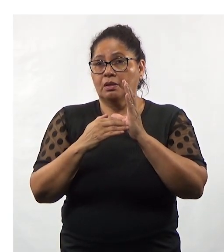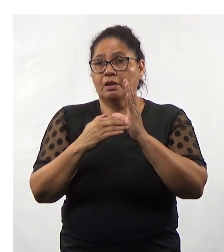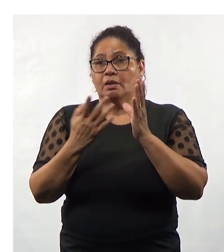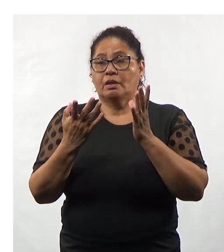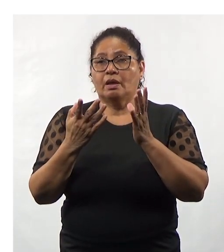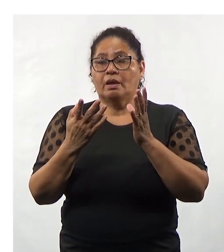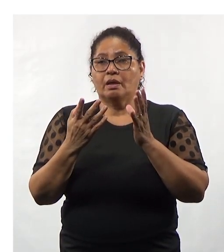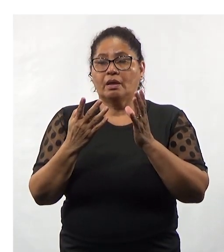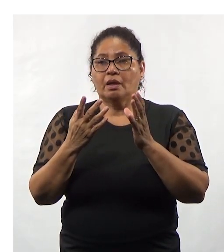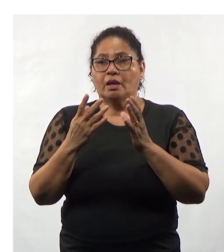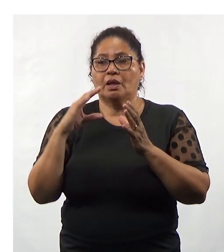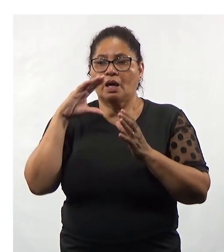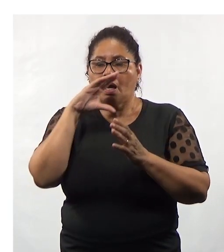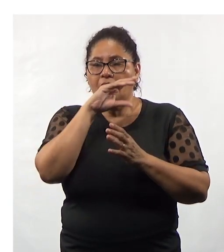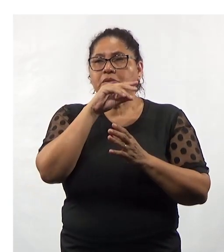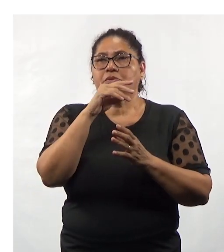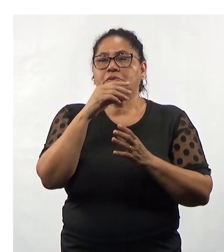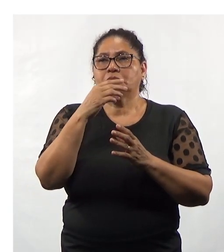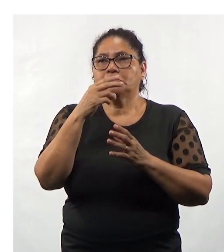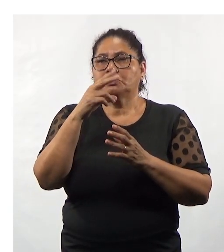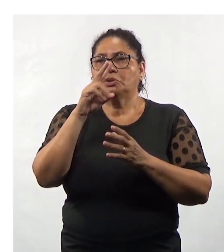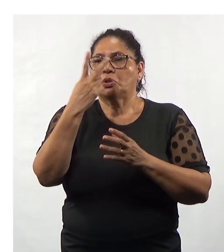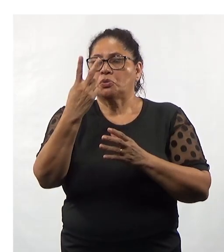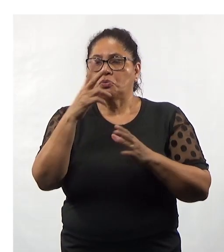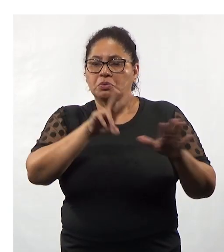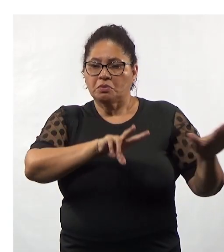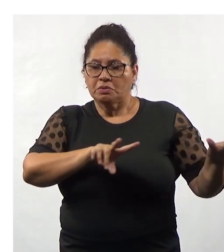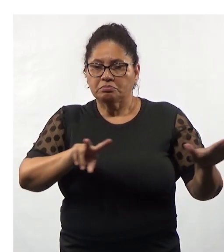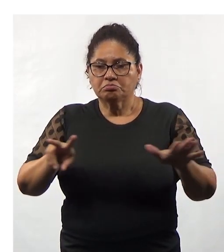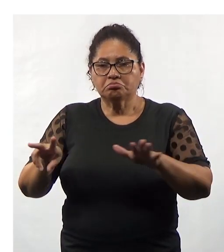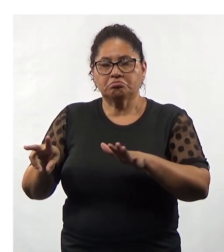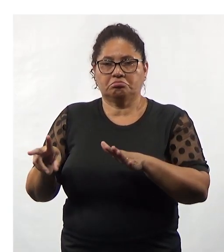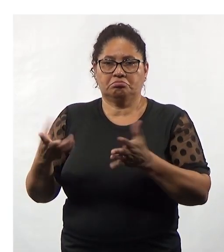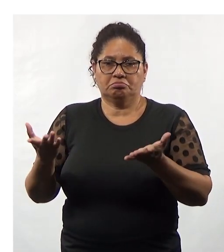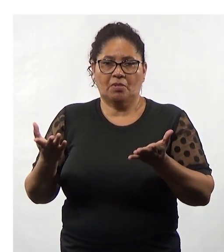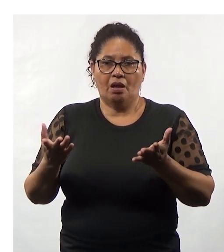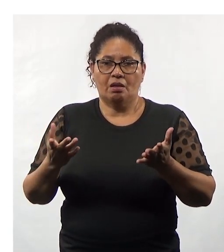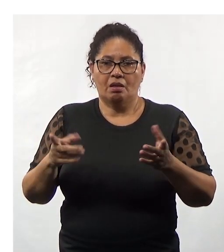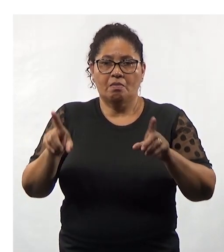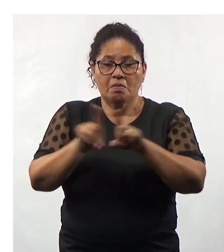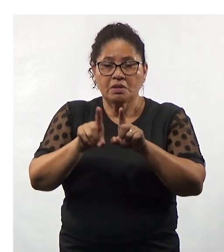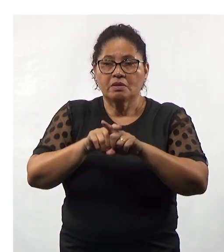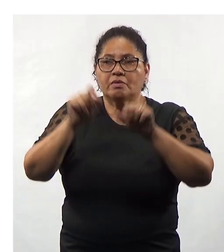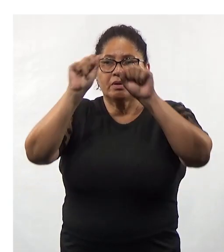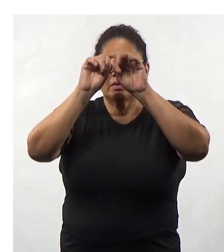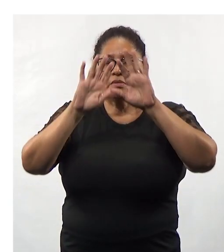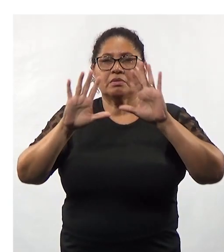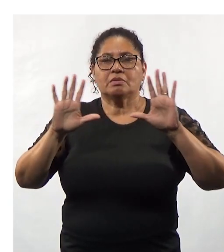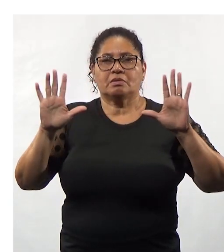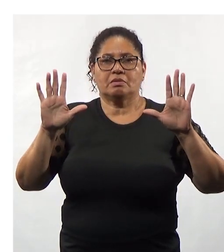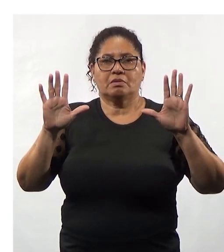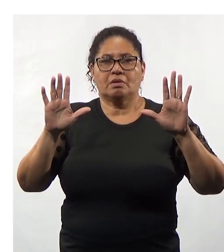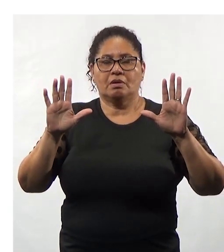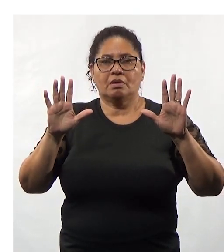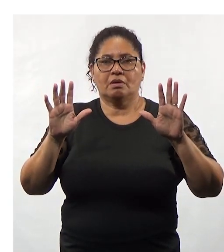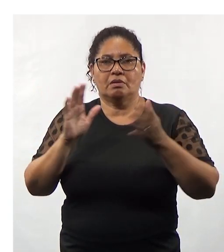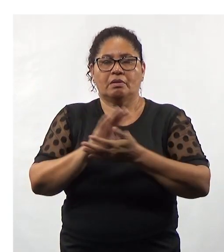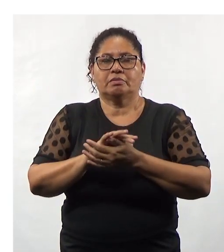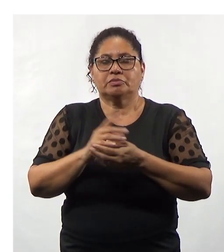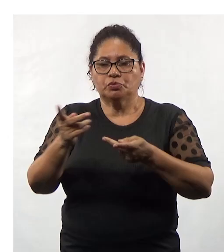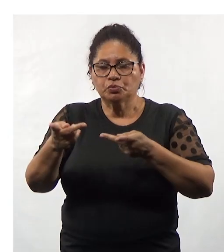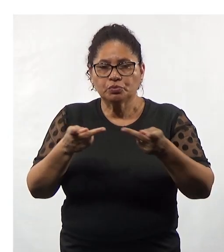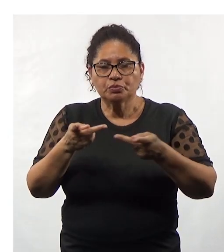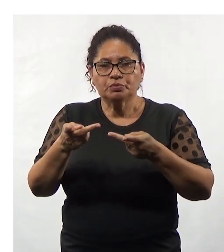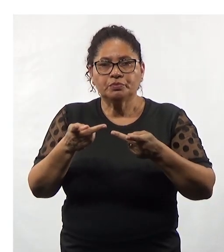framework ágil de 2 a 4 semanas? Né? Então isso também precisa estar claro nesse nosso termo de intenção de